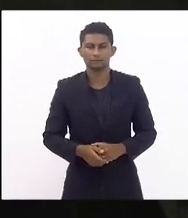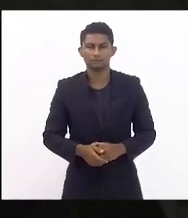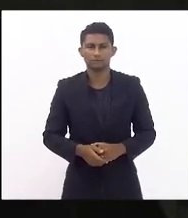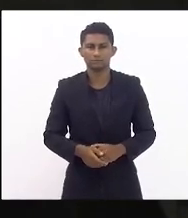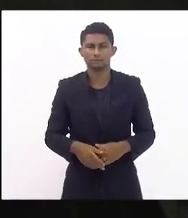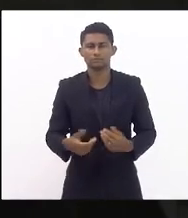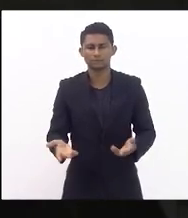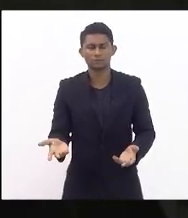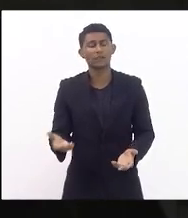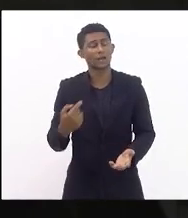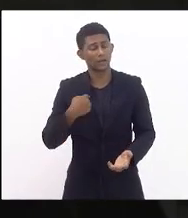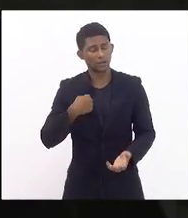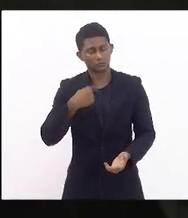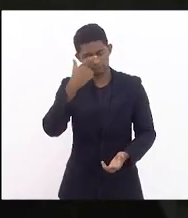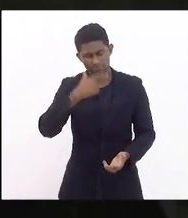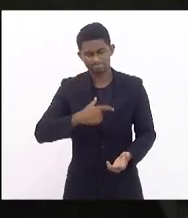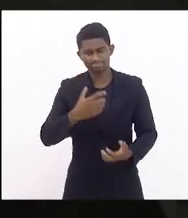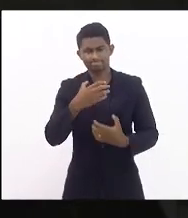magoa